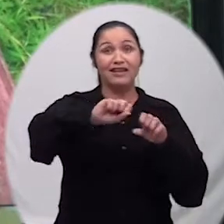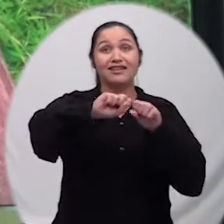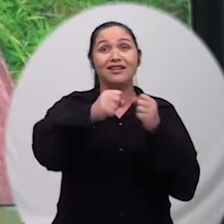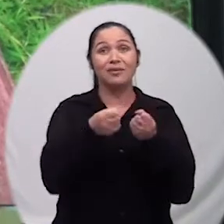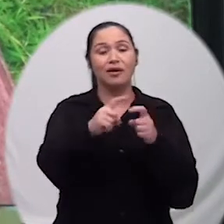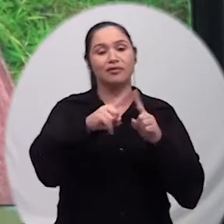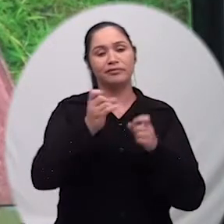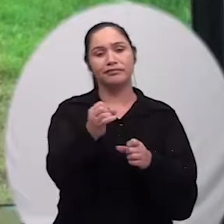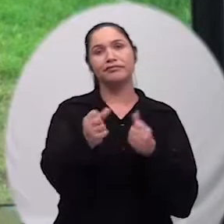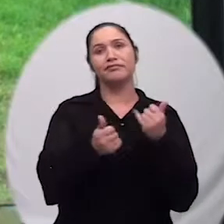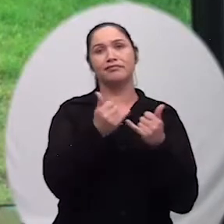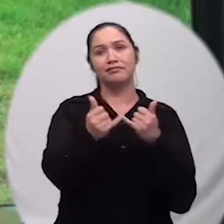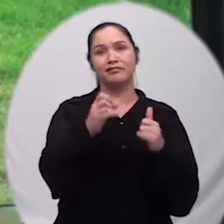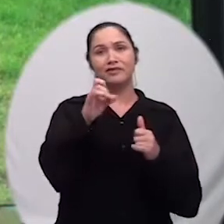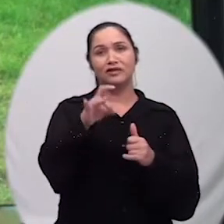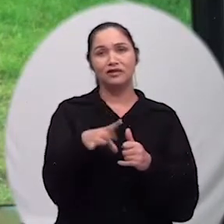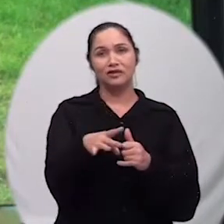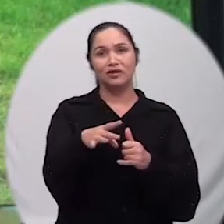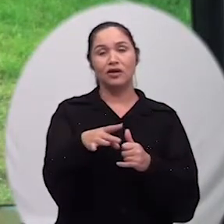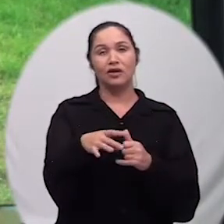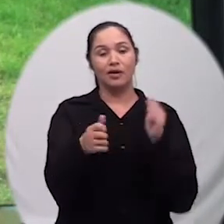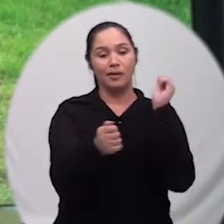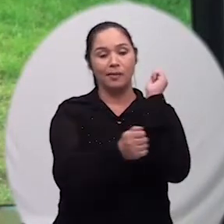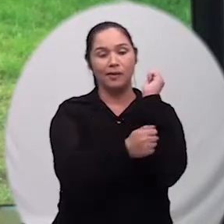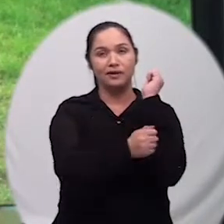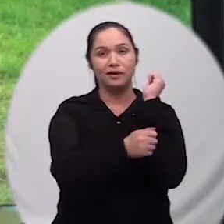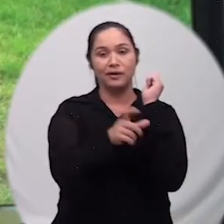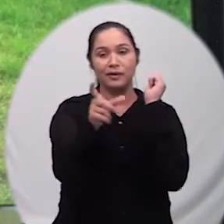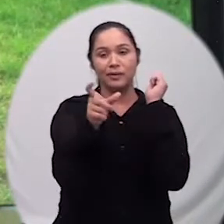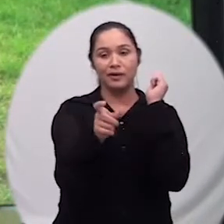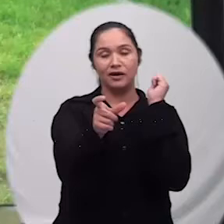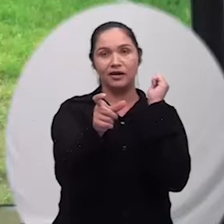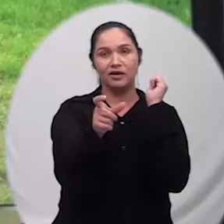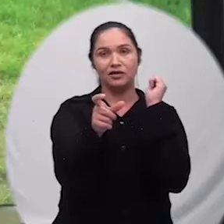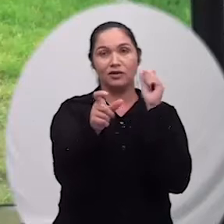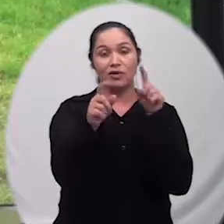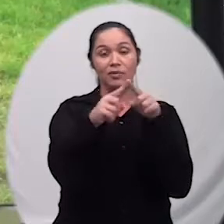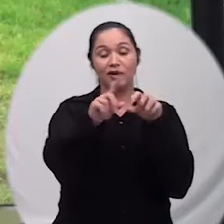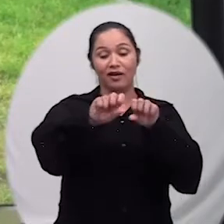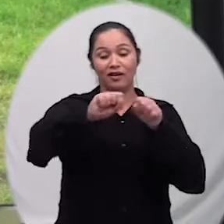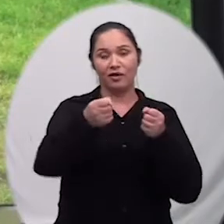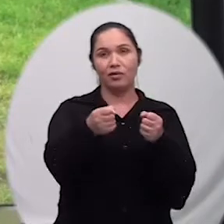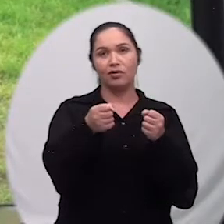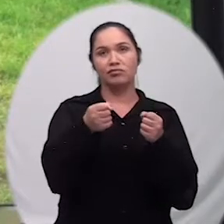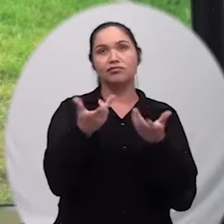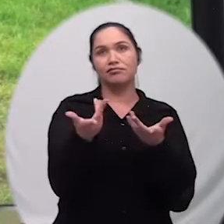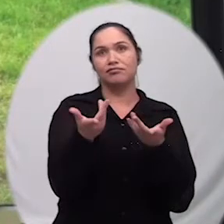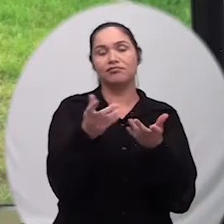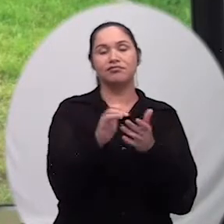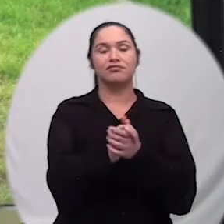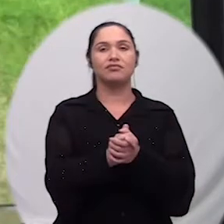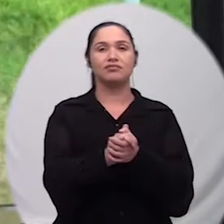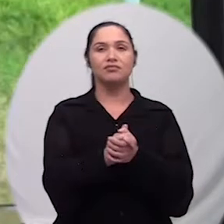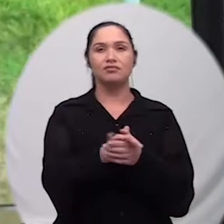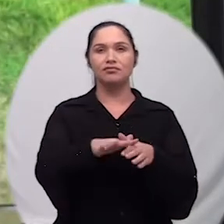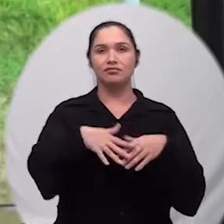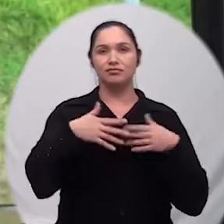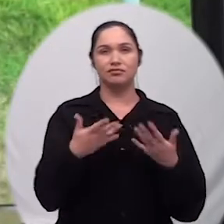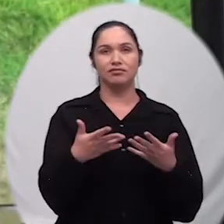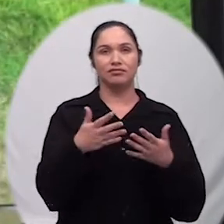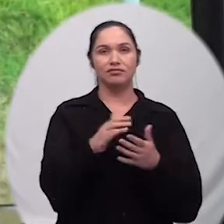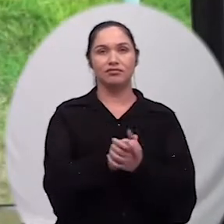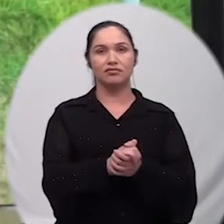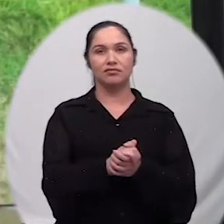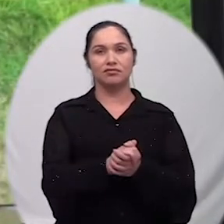do brinquedo, só a metade com a madeira, o resto, olha lá, olha ali. E as crianças brincam nesse local. Gente, por que não fazer um